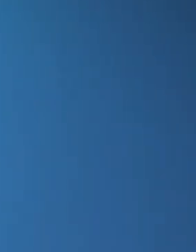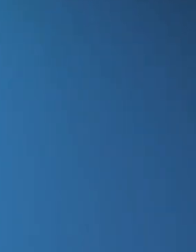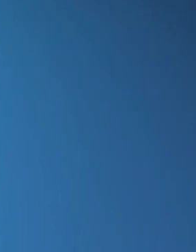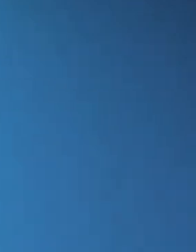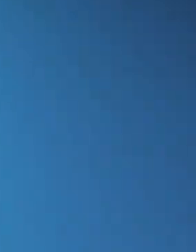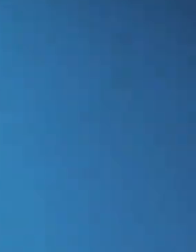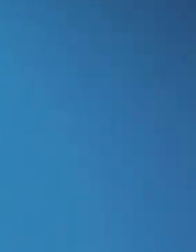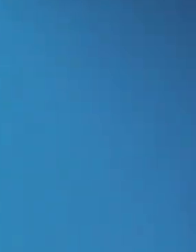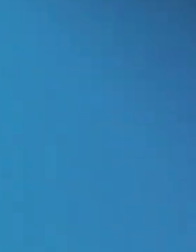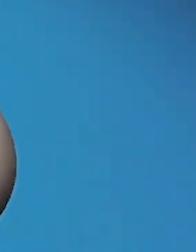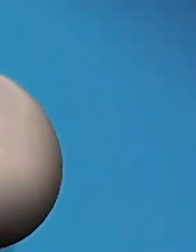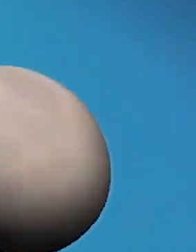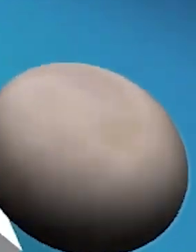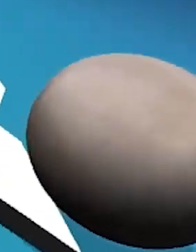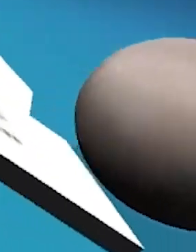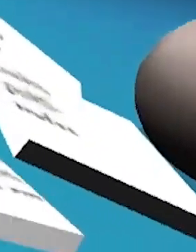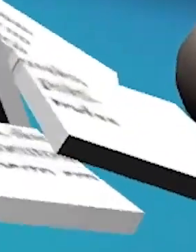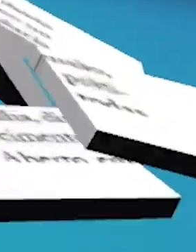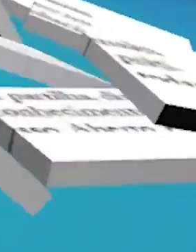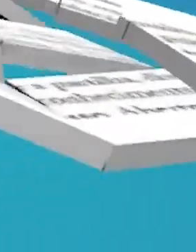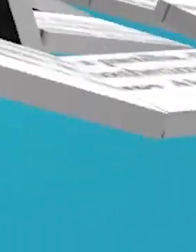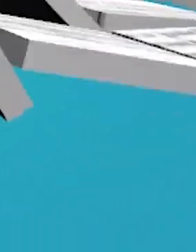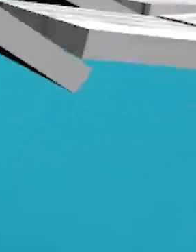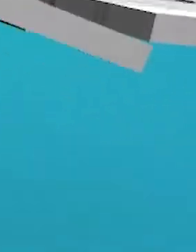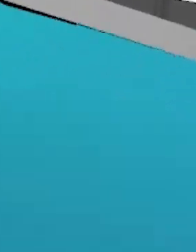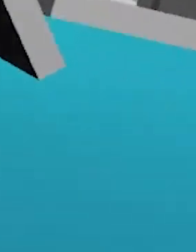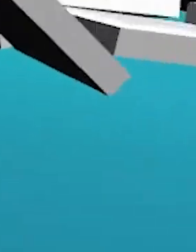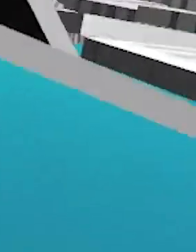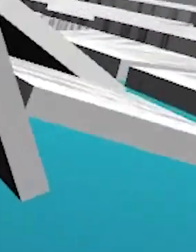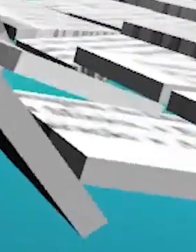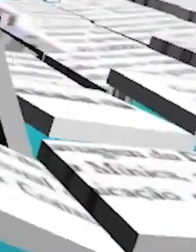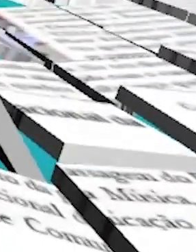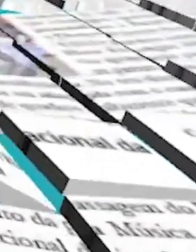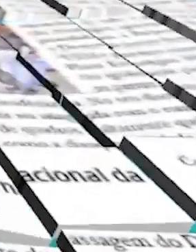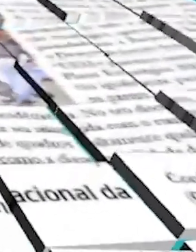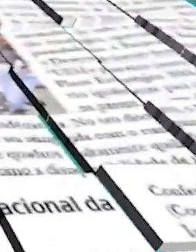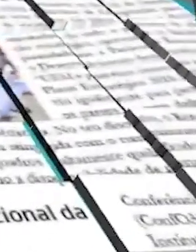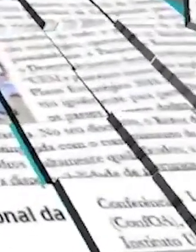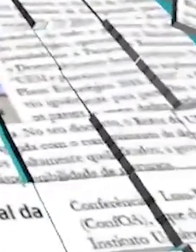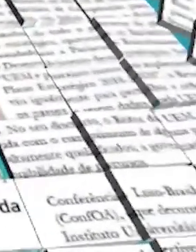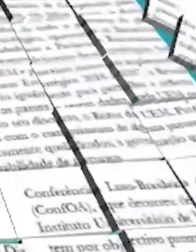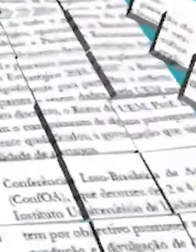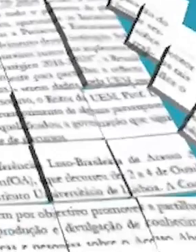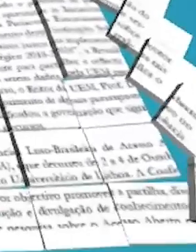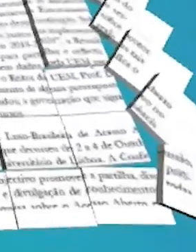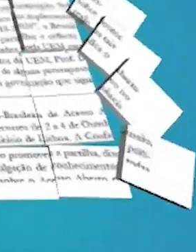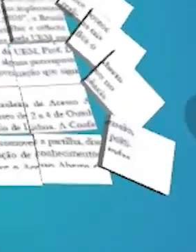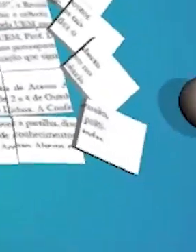Yeah, no, you're a woman.